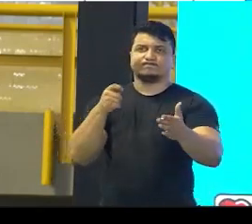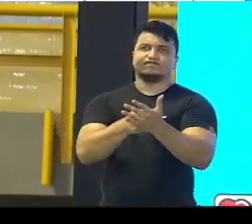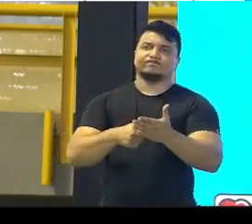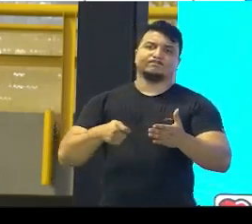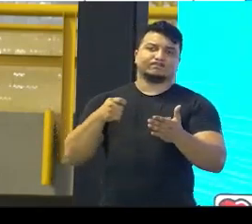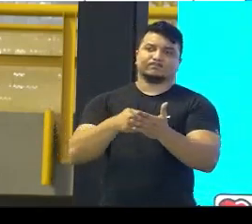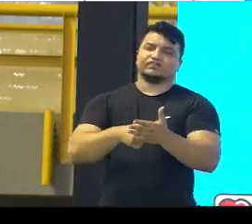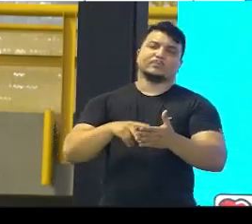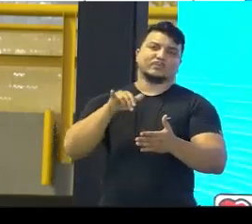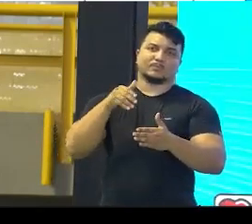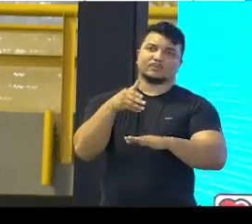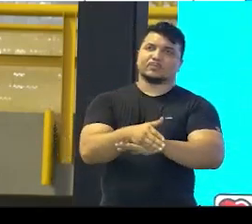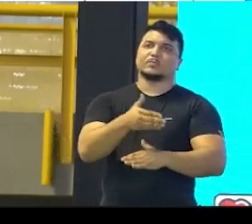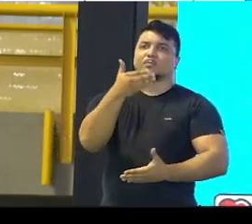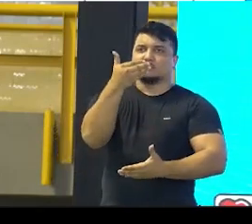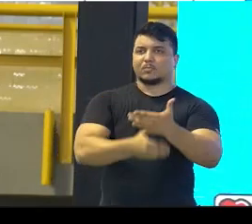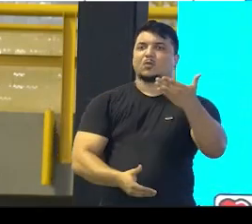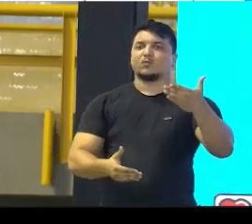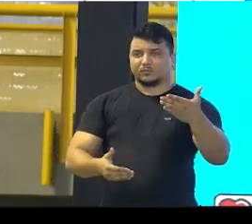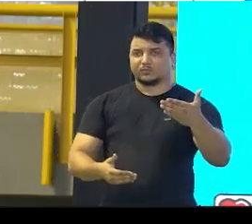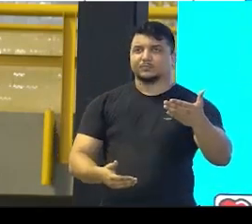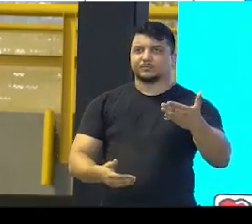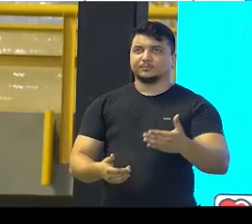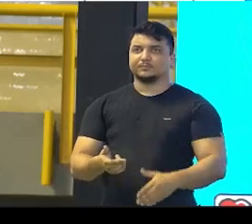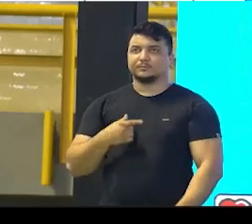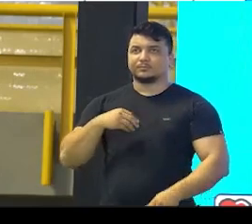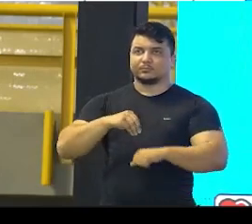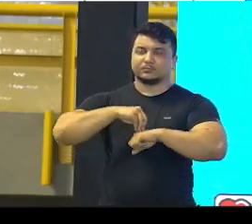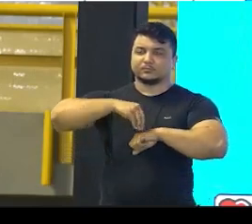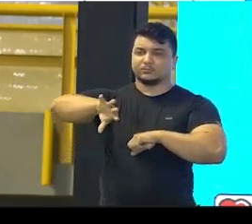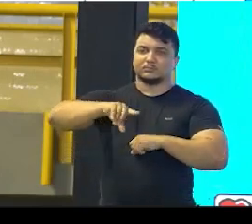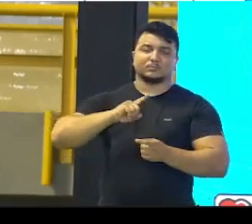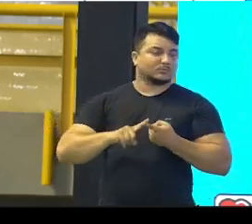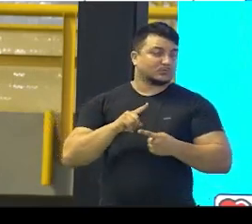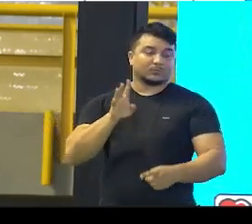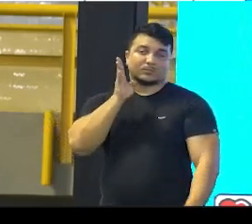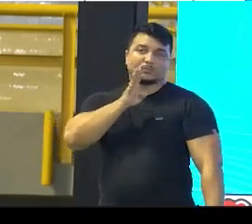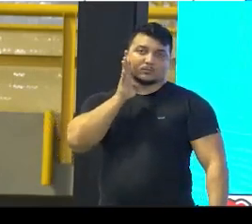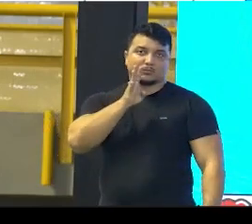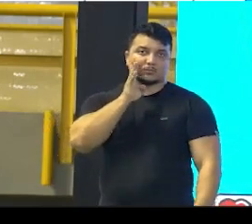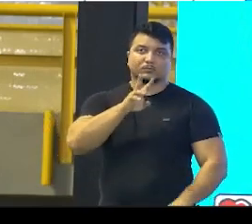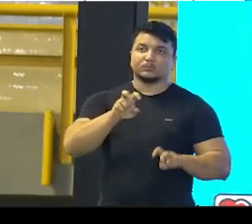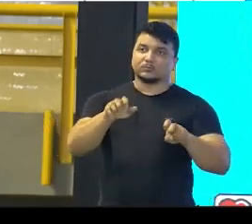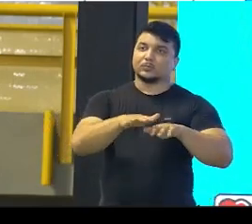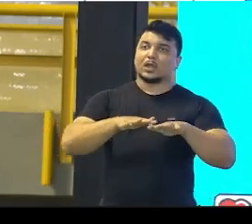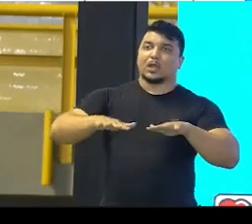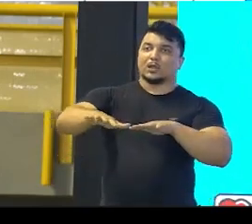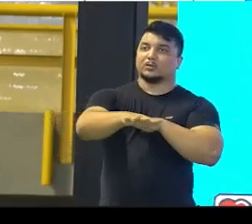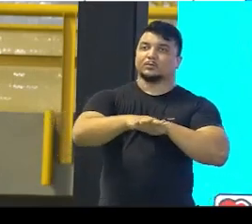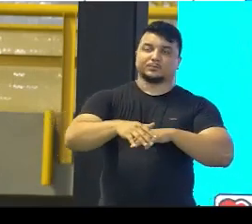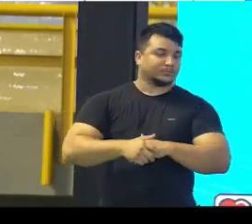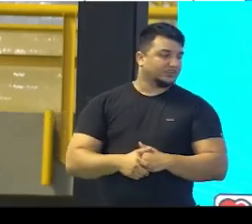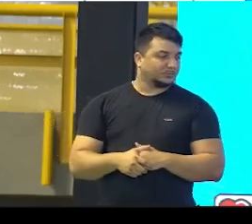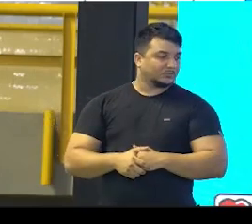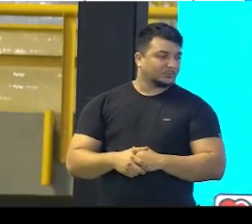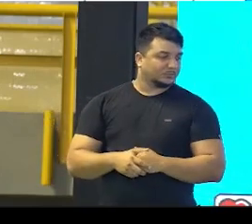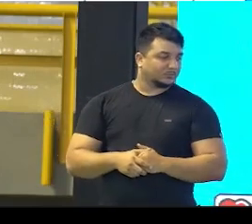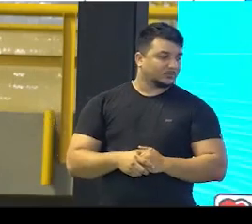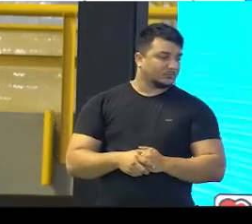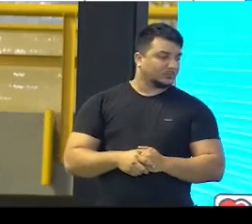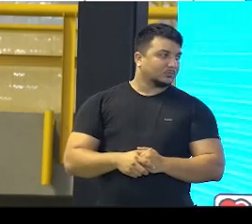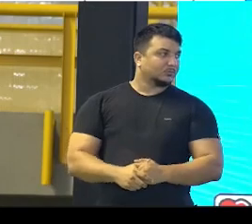ia desenvolver, ia chegar numa equação do segundo grau. Aí você ia encontrar a equação do